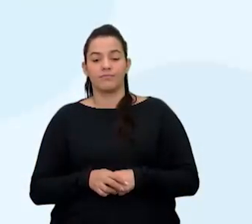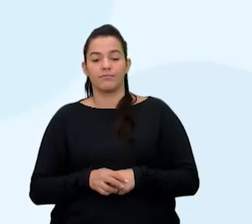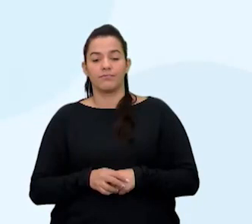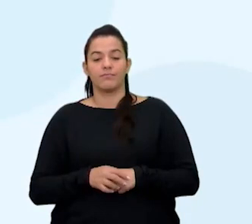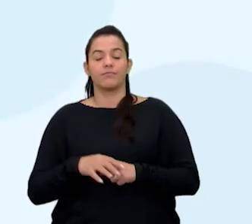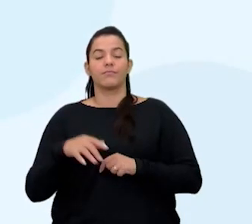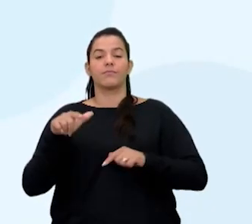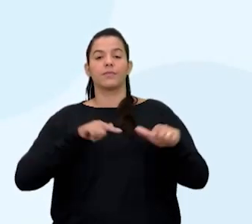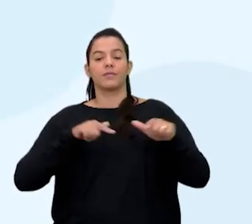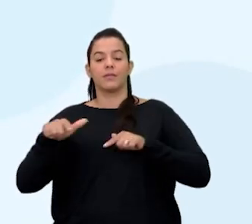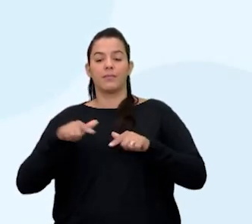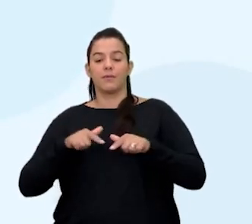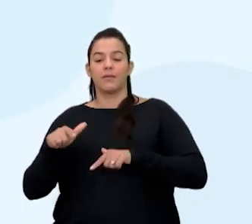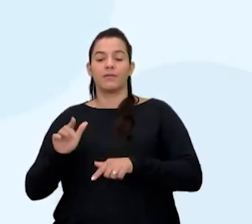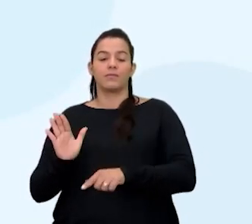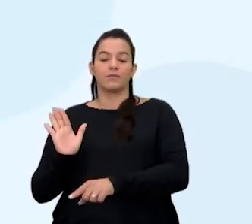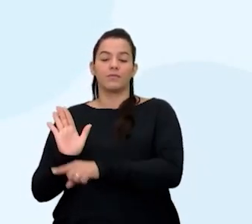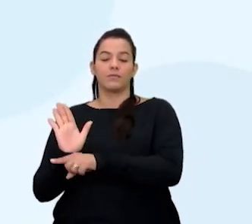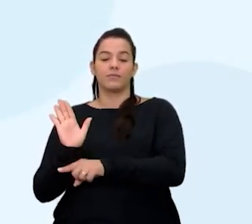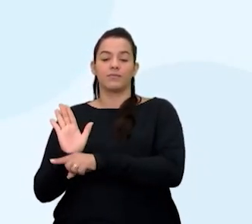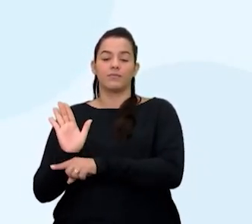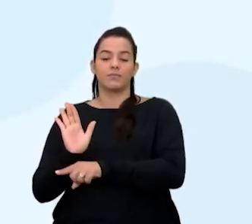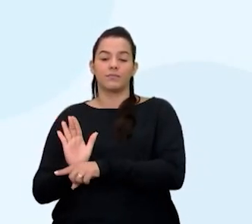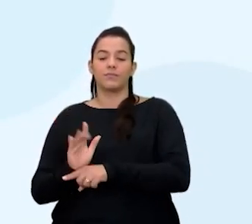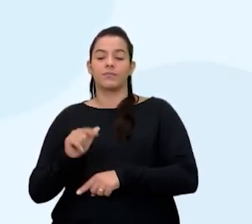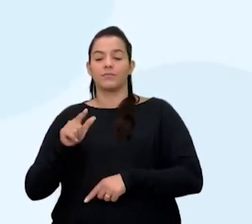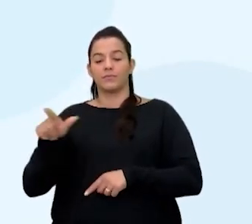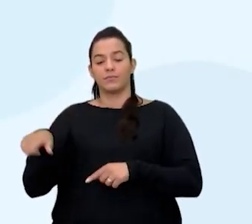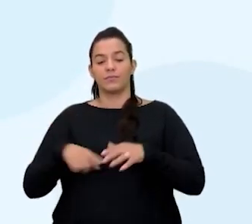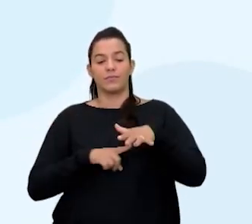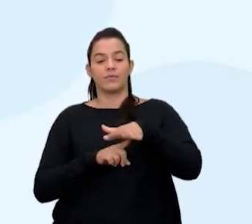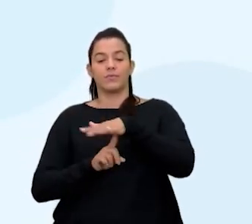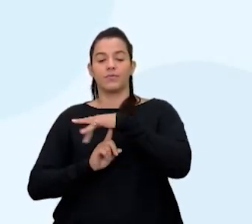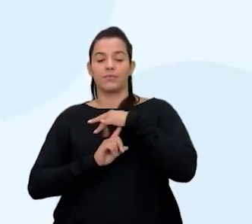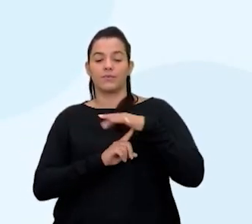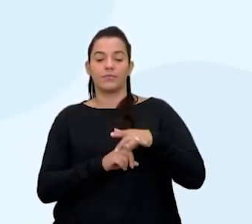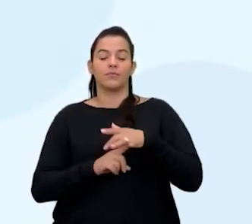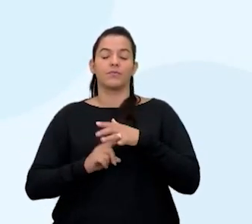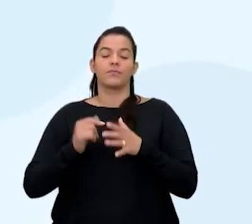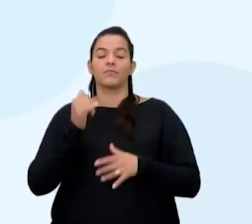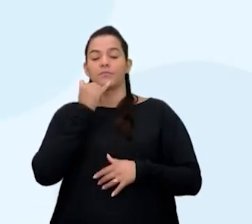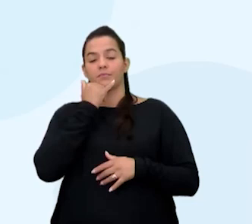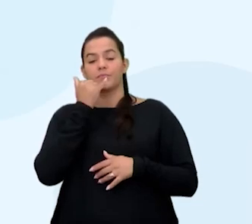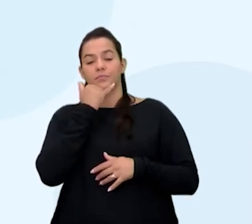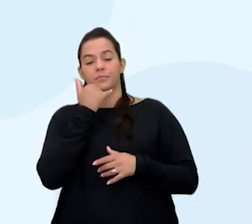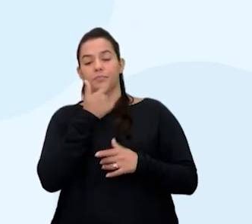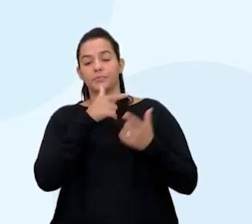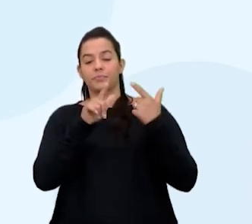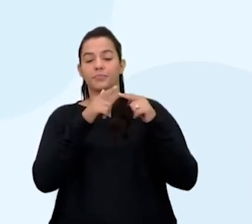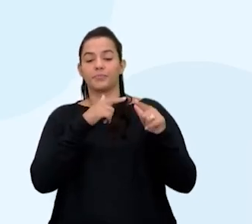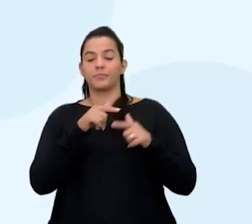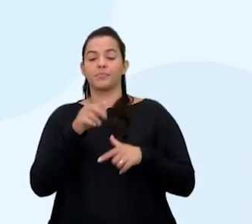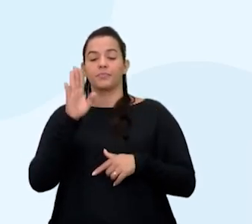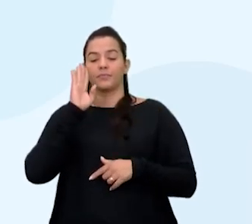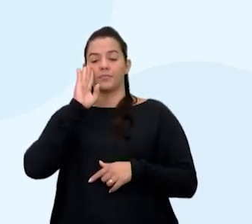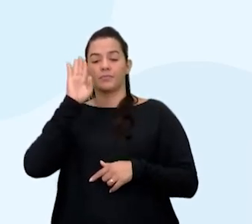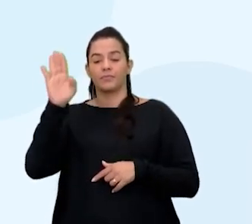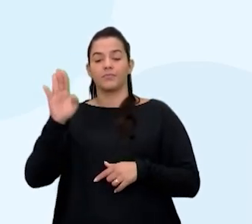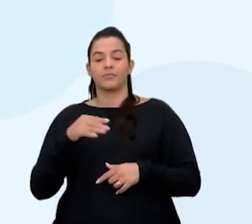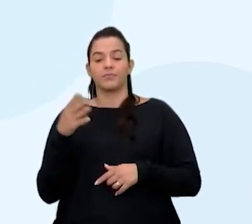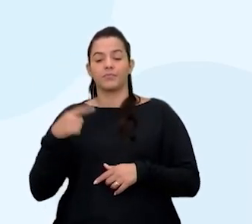Trabalho como ajudante, ele é um ambulante, de um comércio de aparelhos eletrônicos importados,